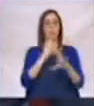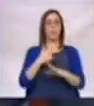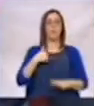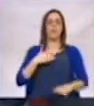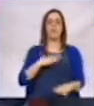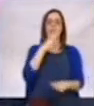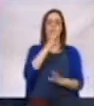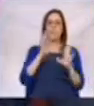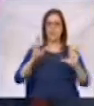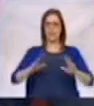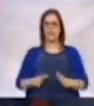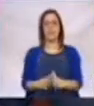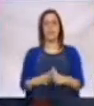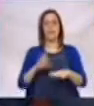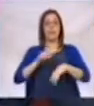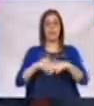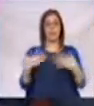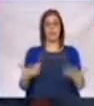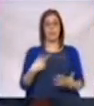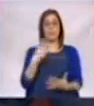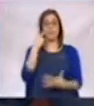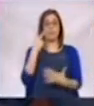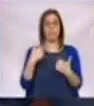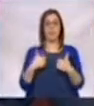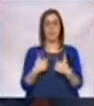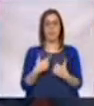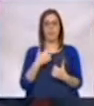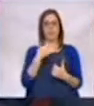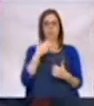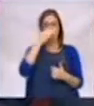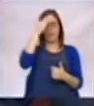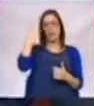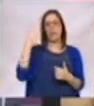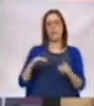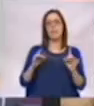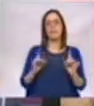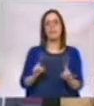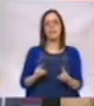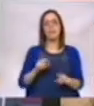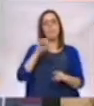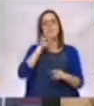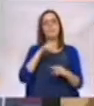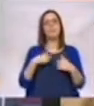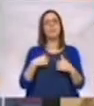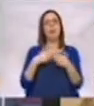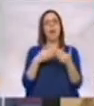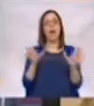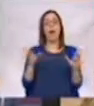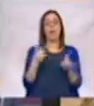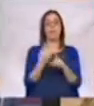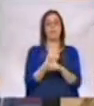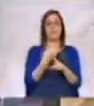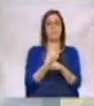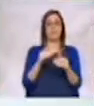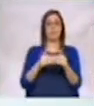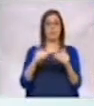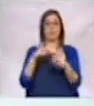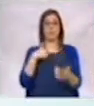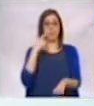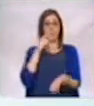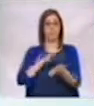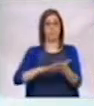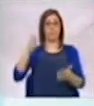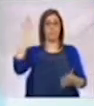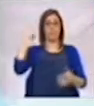noção e a última mensagem que gostava de deixar. Os tempos que vivemos são muito, muito difíceis. Podemos estar a abrir capítulos